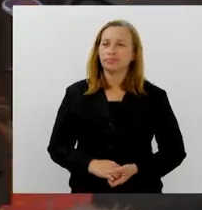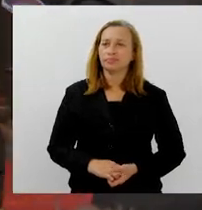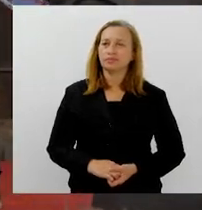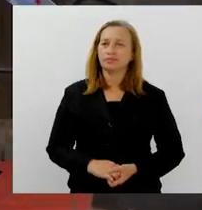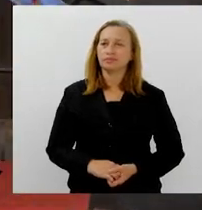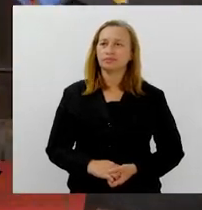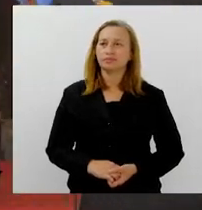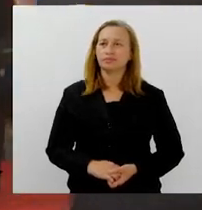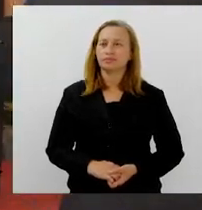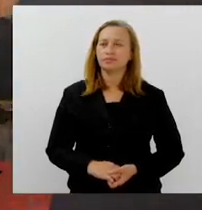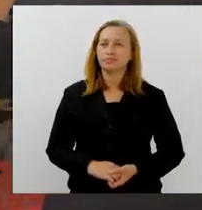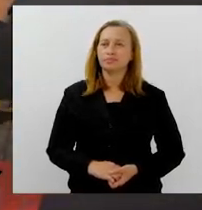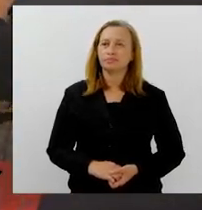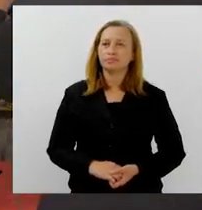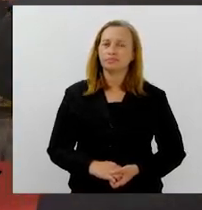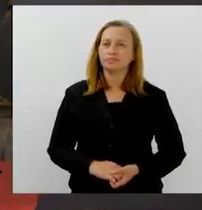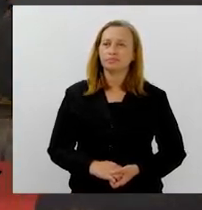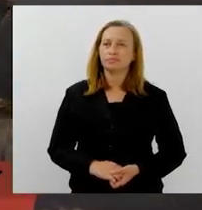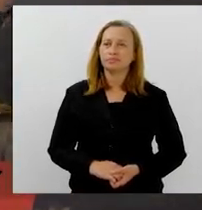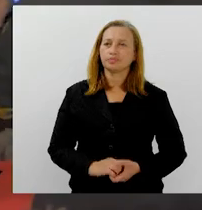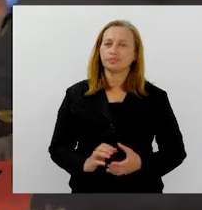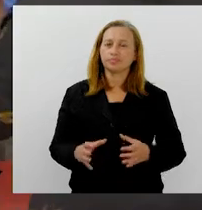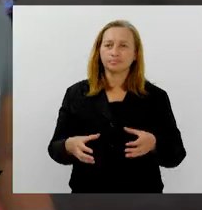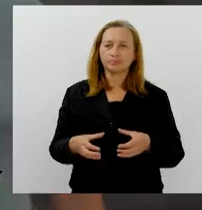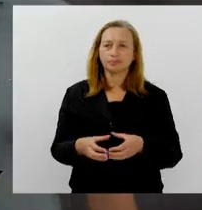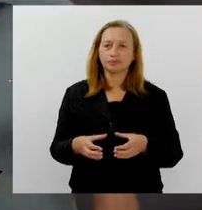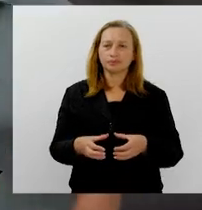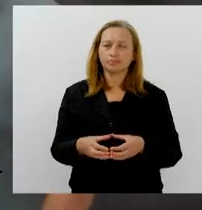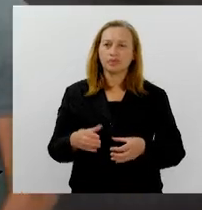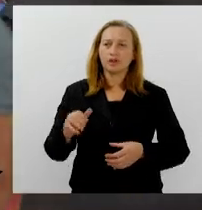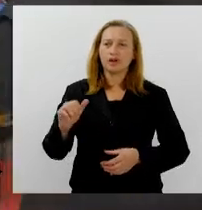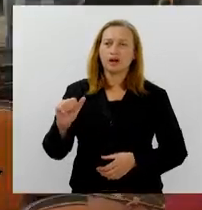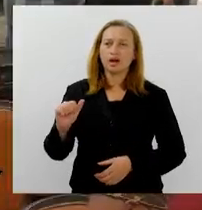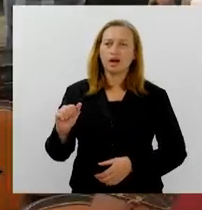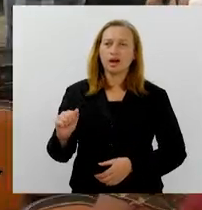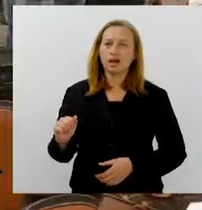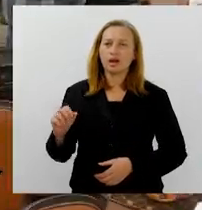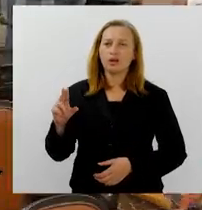Próximo agraciado, Grupo Auerê.